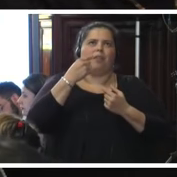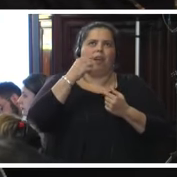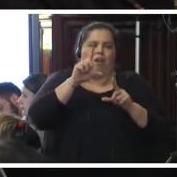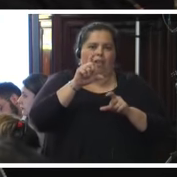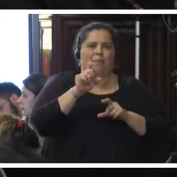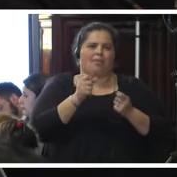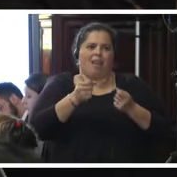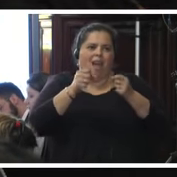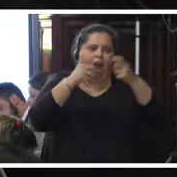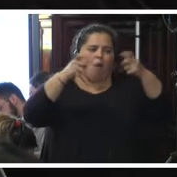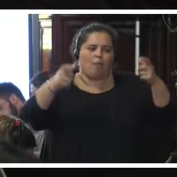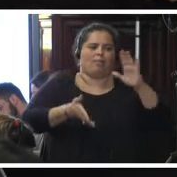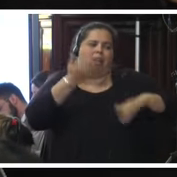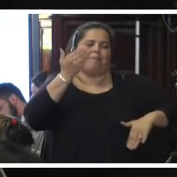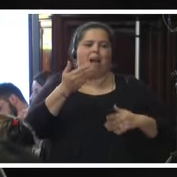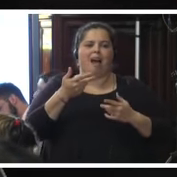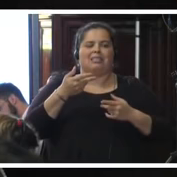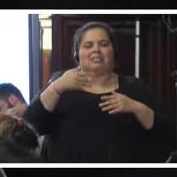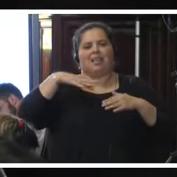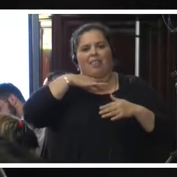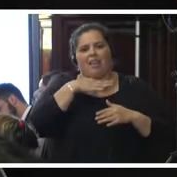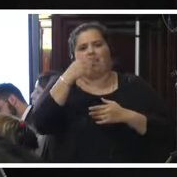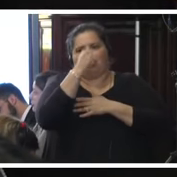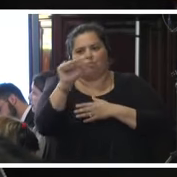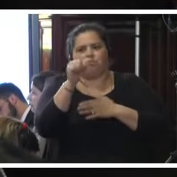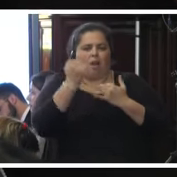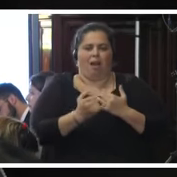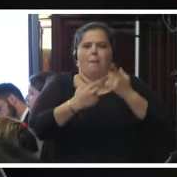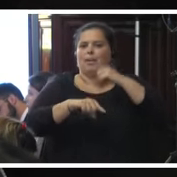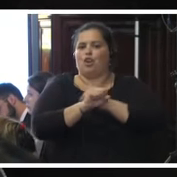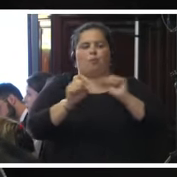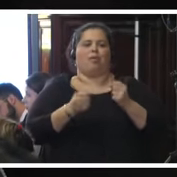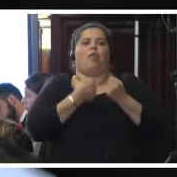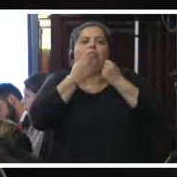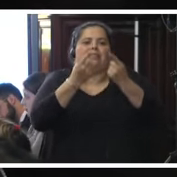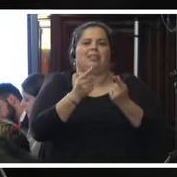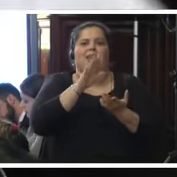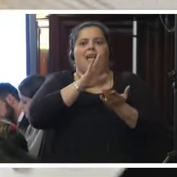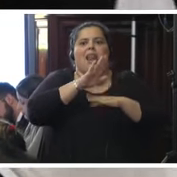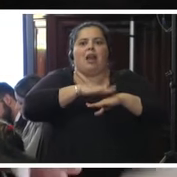Todavia, não se pode atribuir à crise a explicação para o padrão de atuação das agências do sistema penal,